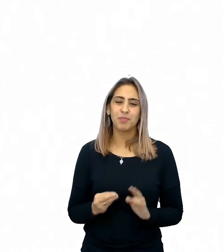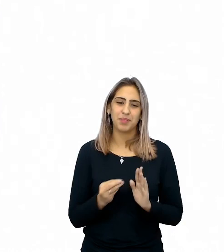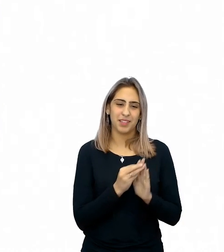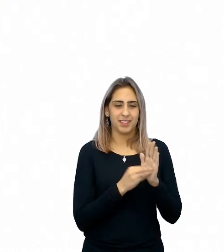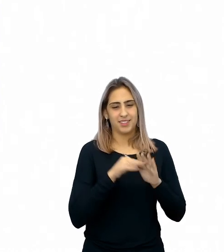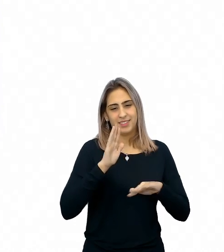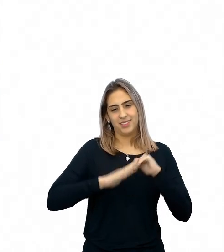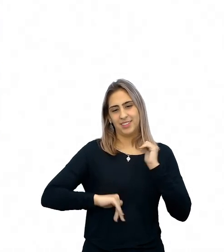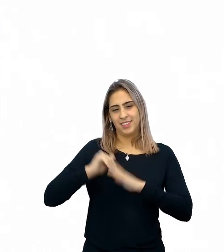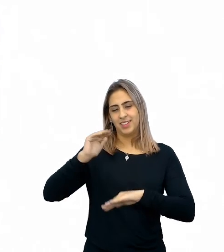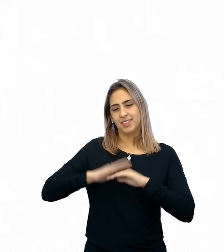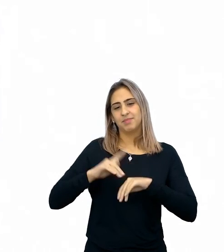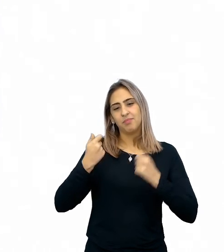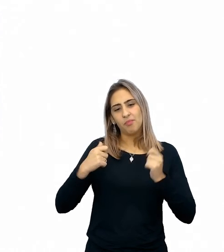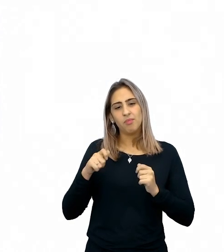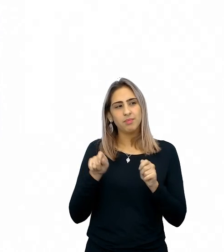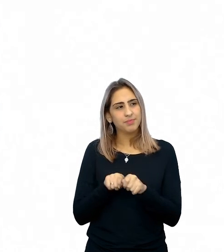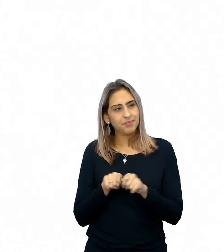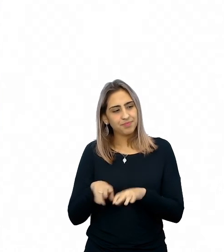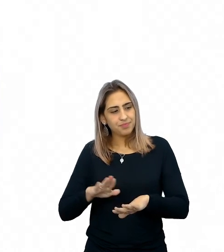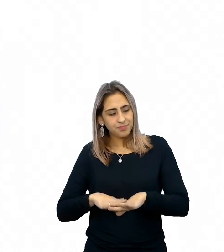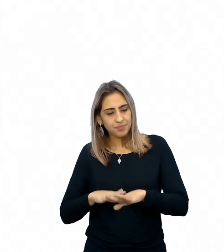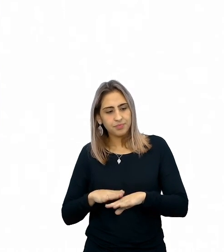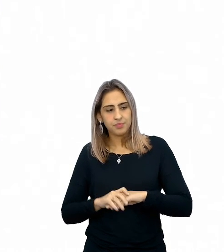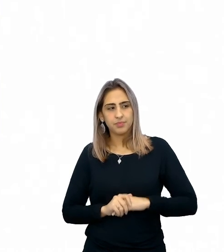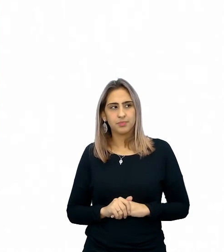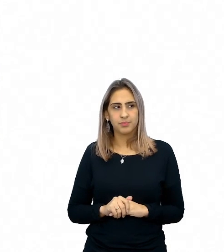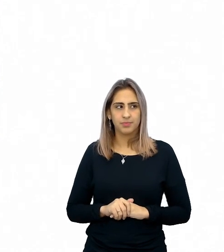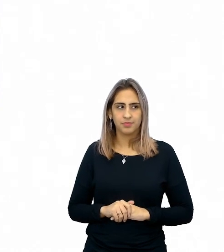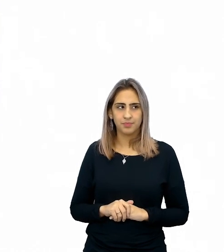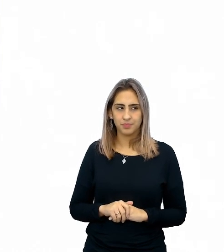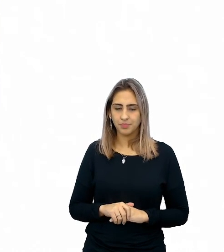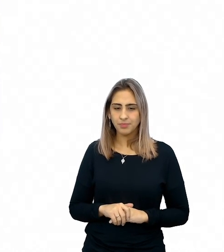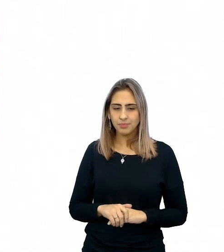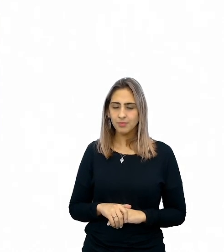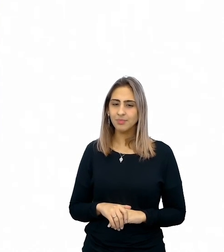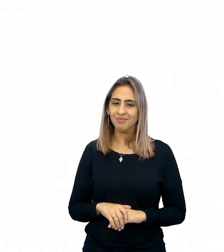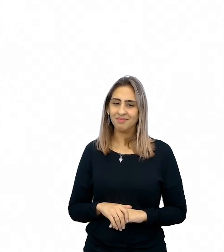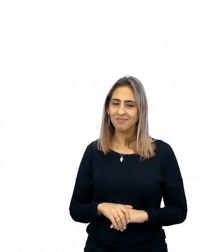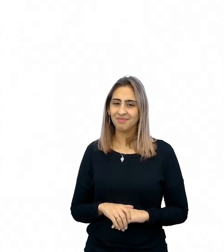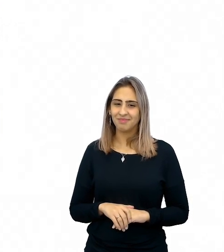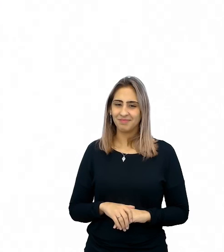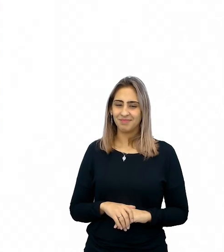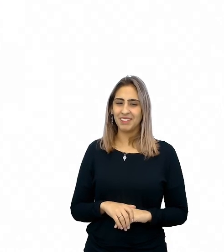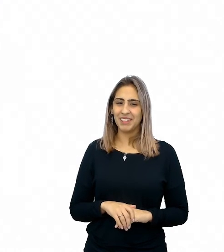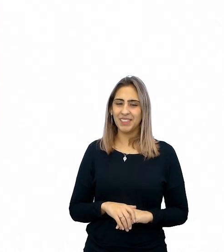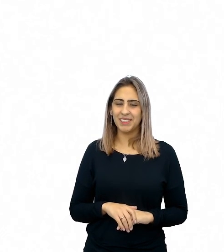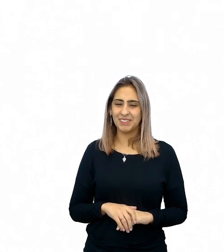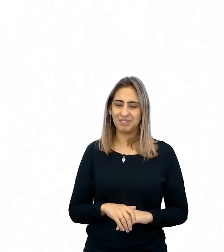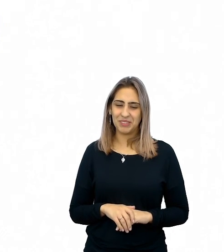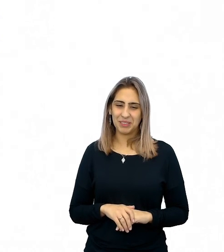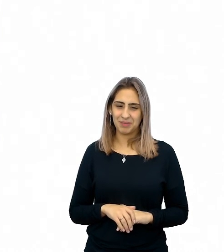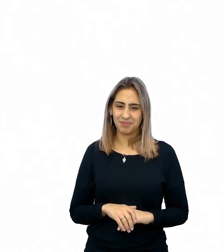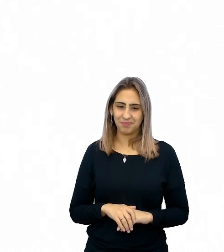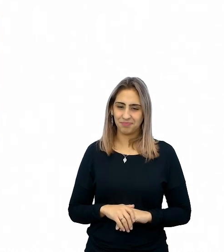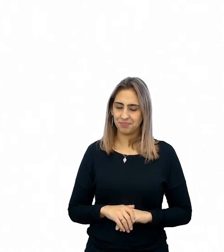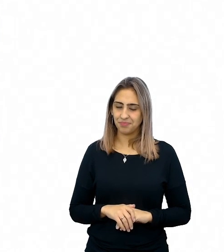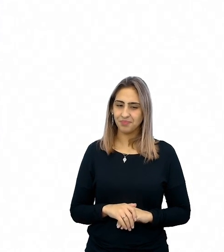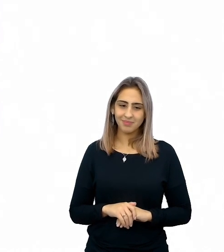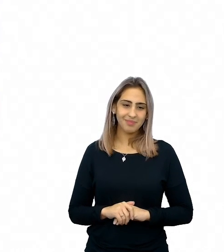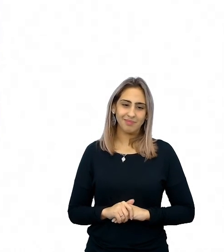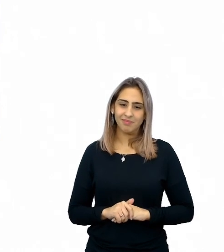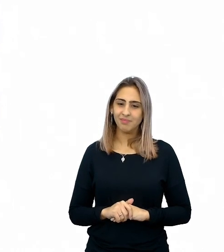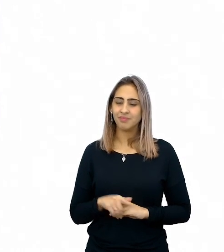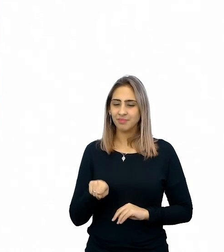habilidades que precisam ser consolidadas e, com isto, pensar quais serão as atividades e as estratégias que